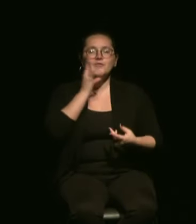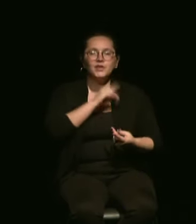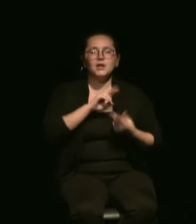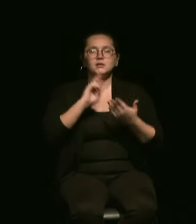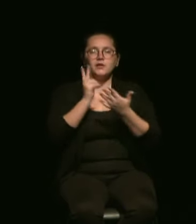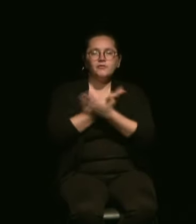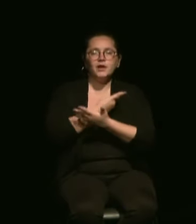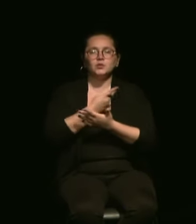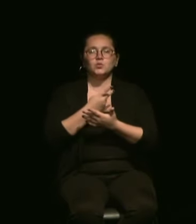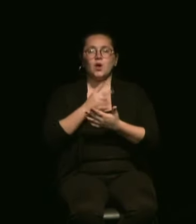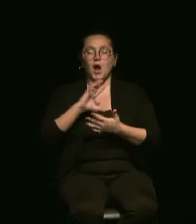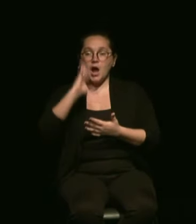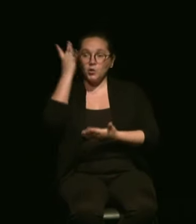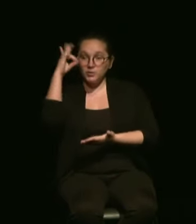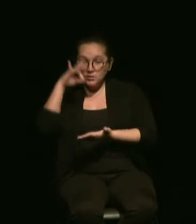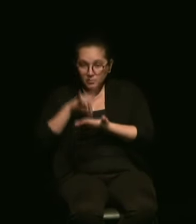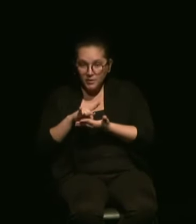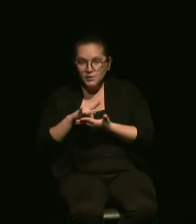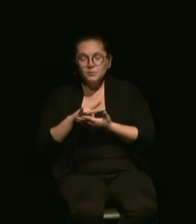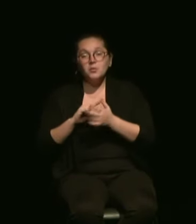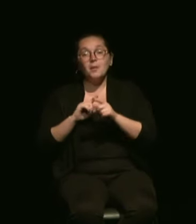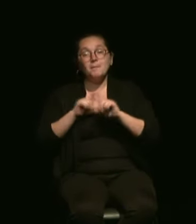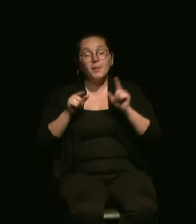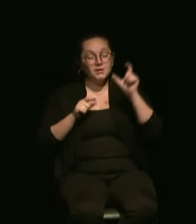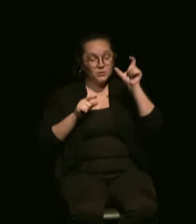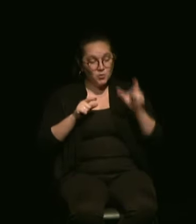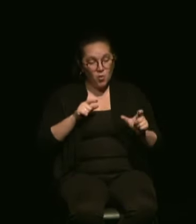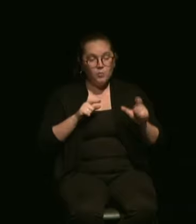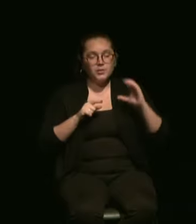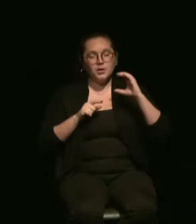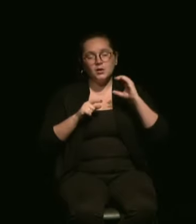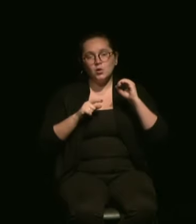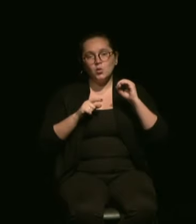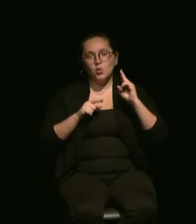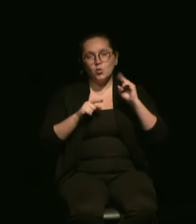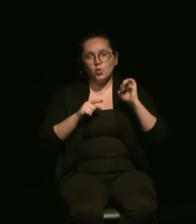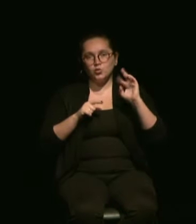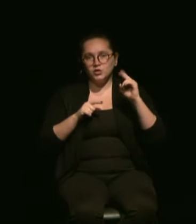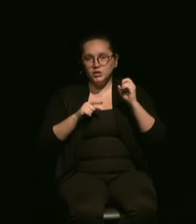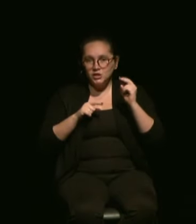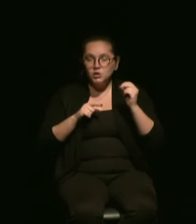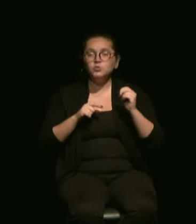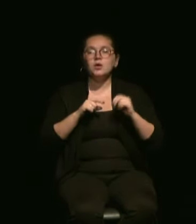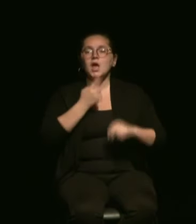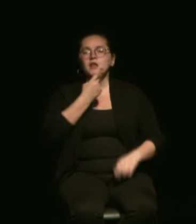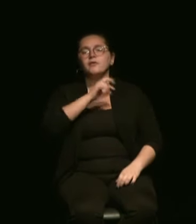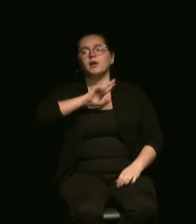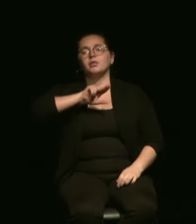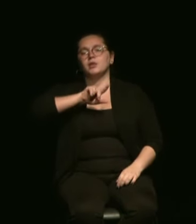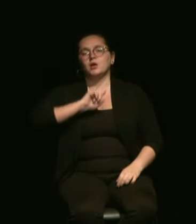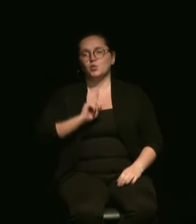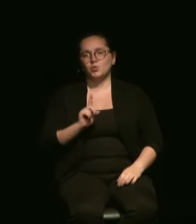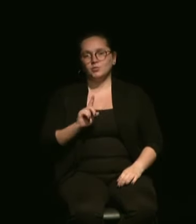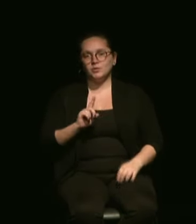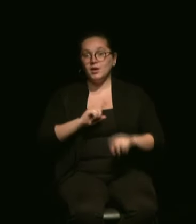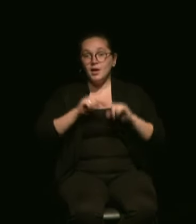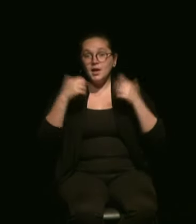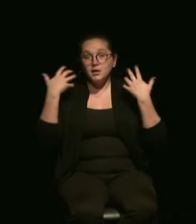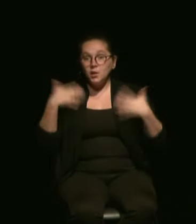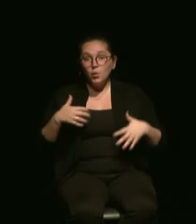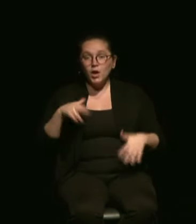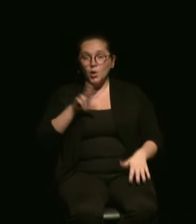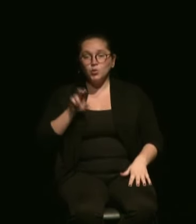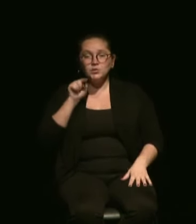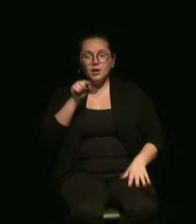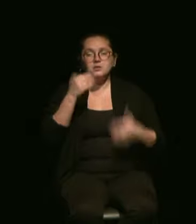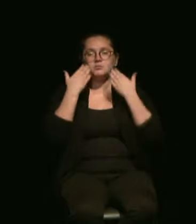ocorridos. O Coutinho não. E ele não está interessado em usar isso como evidência do que ocorreu